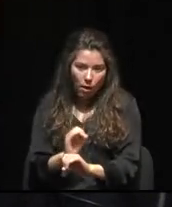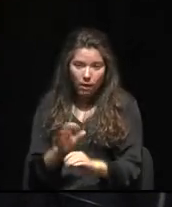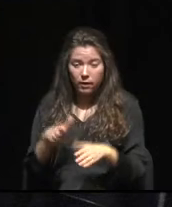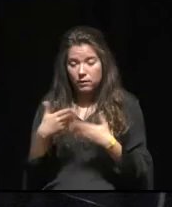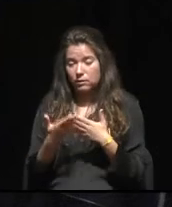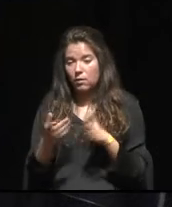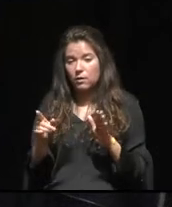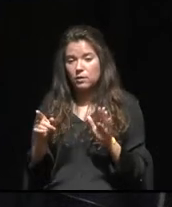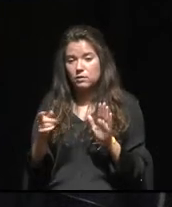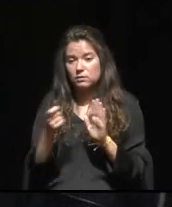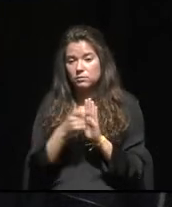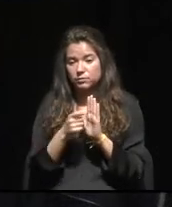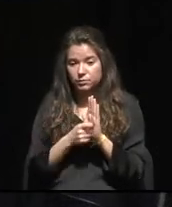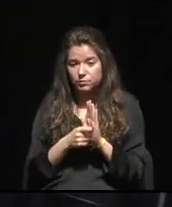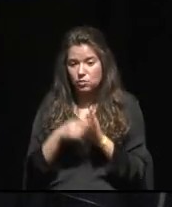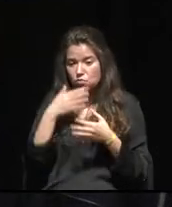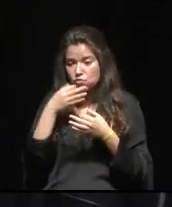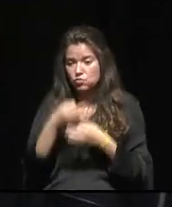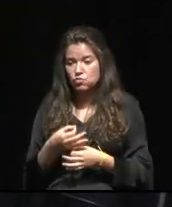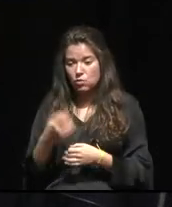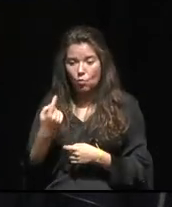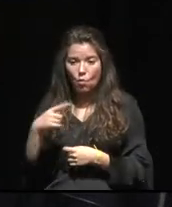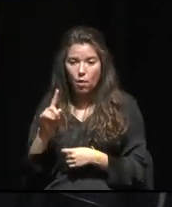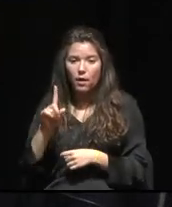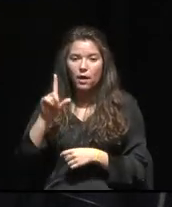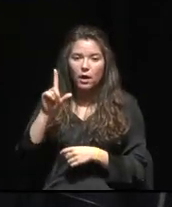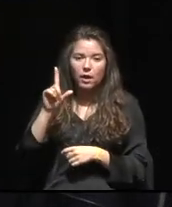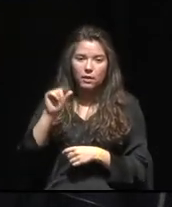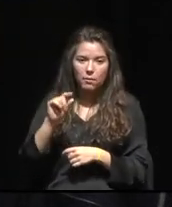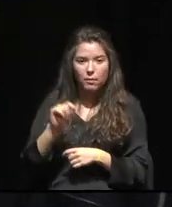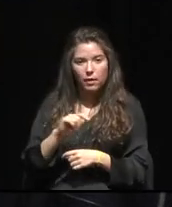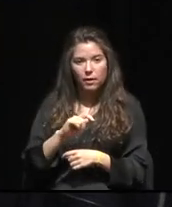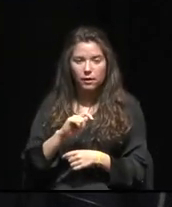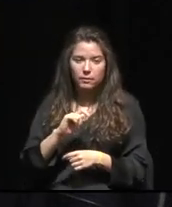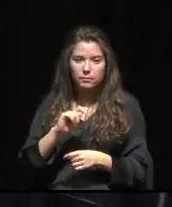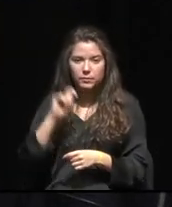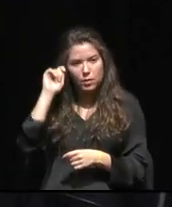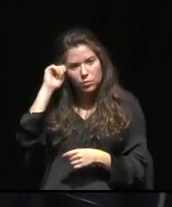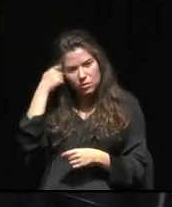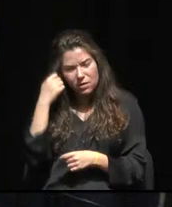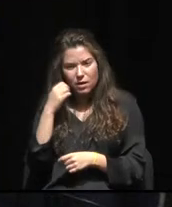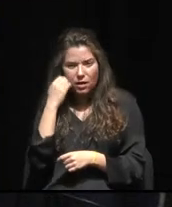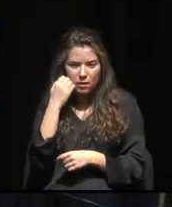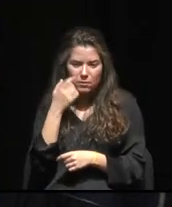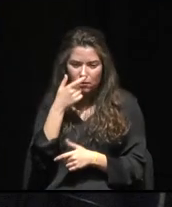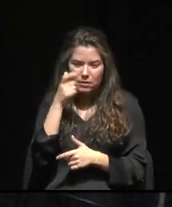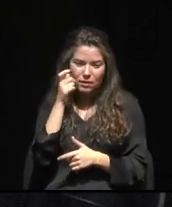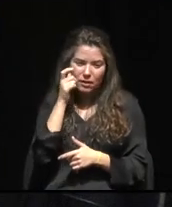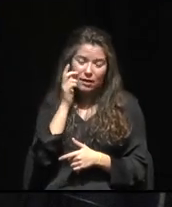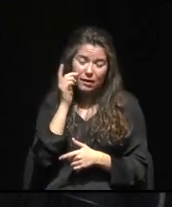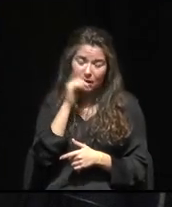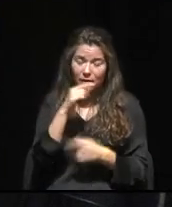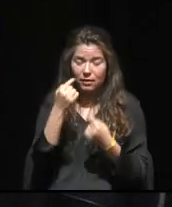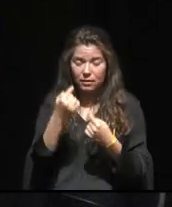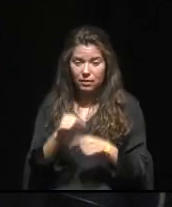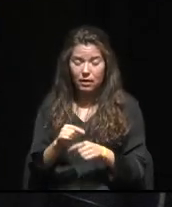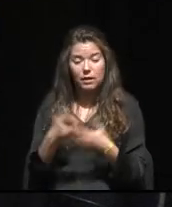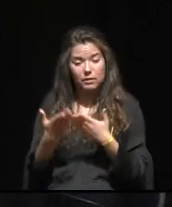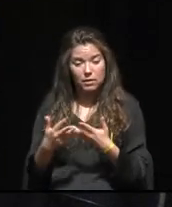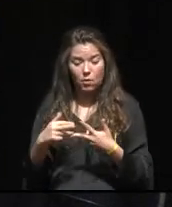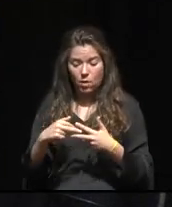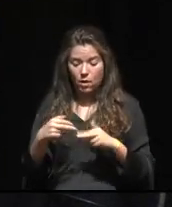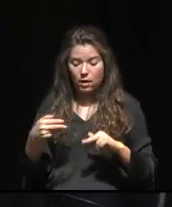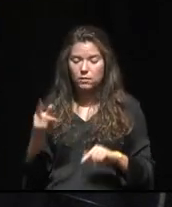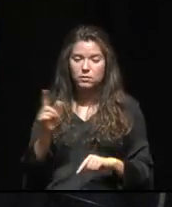medida não só é injusta como também prejudica gravemente aqueles que a ela estão assim sendo a Câmara